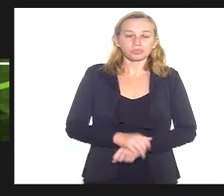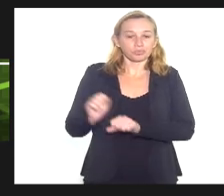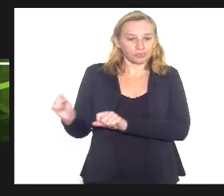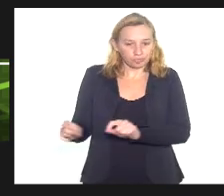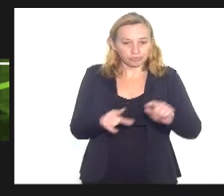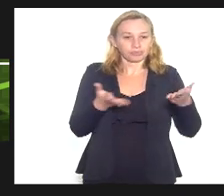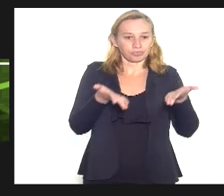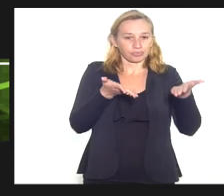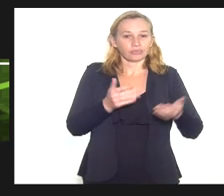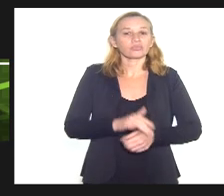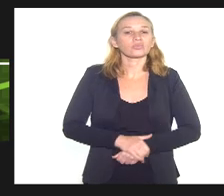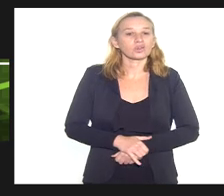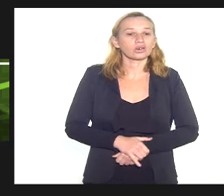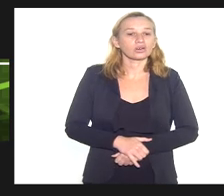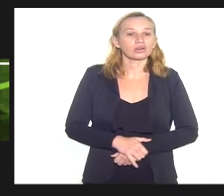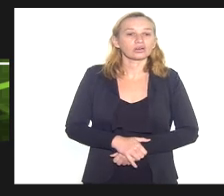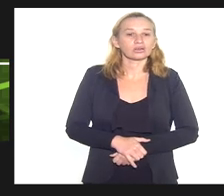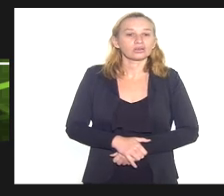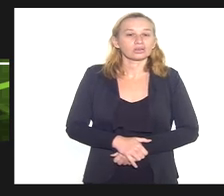Próximo slide, por favor, Aline.